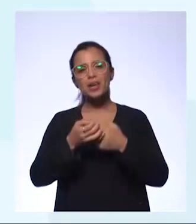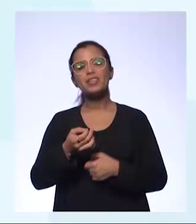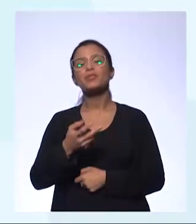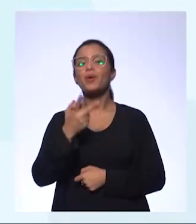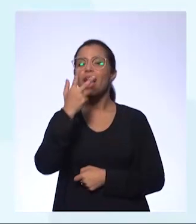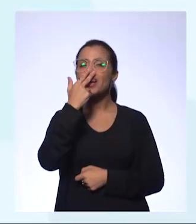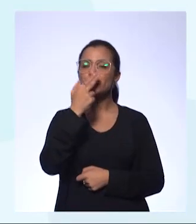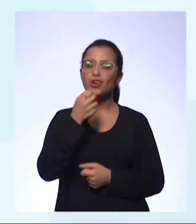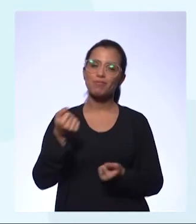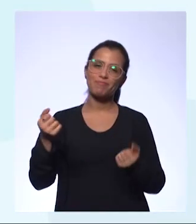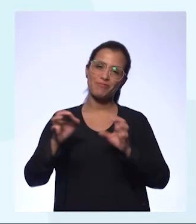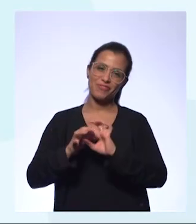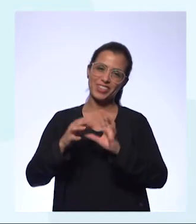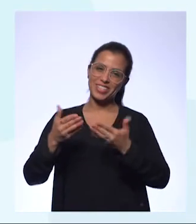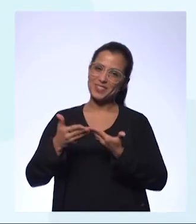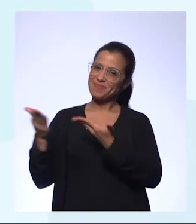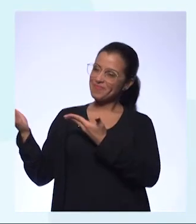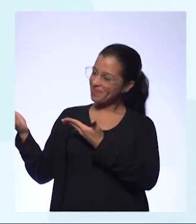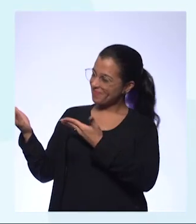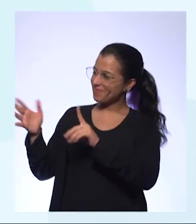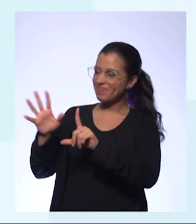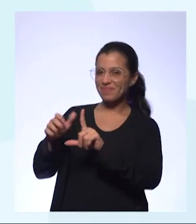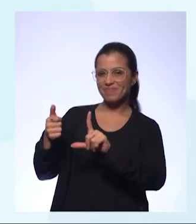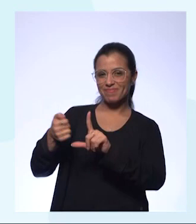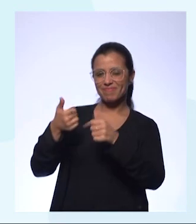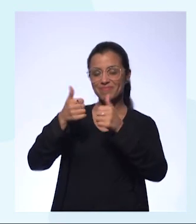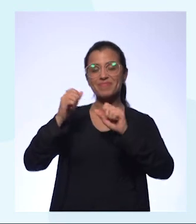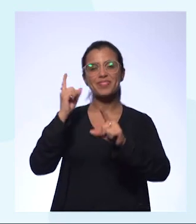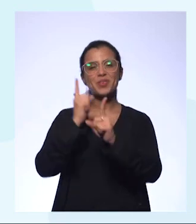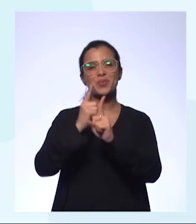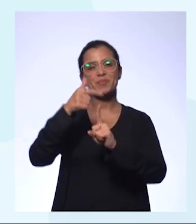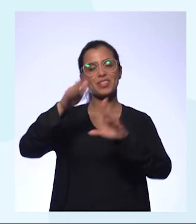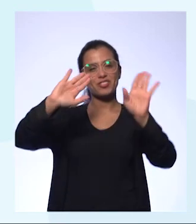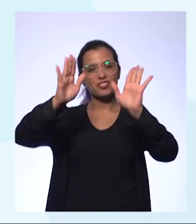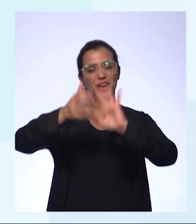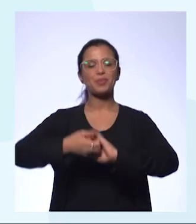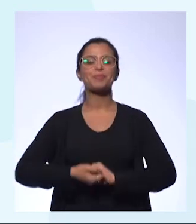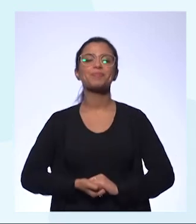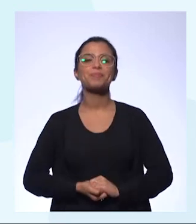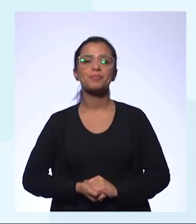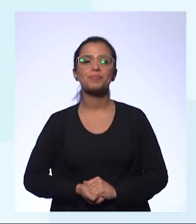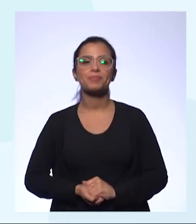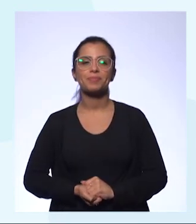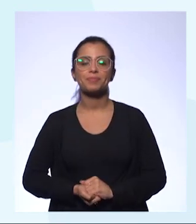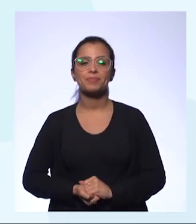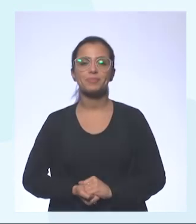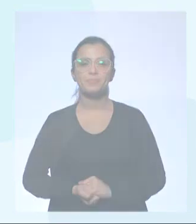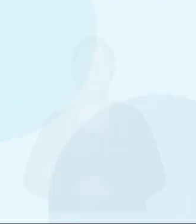achou. Faz aí a nossa avaliação da nossa aula aí. Até uma próxima, pessoal. Tchau, tchau.